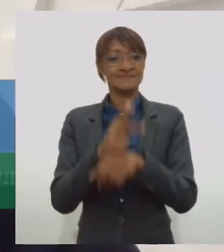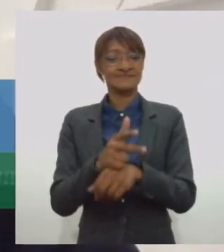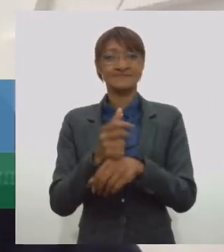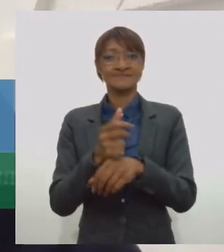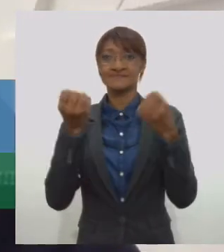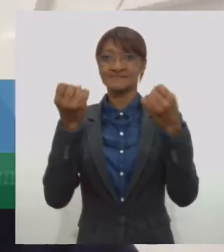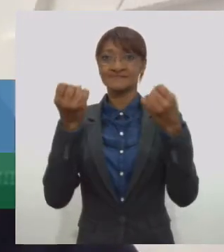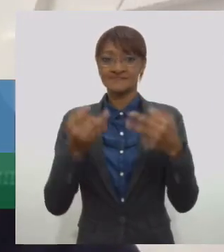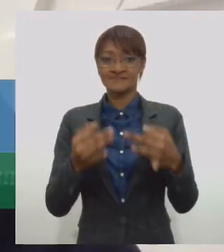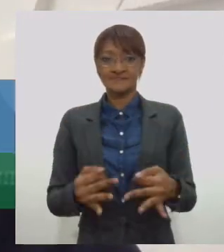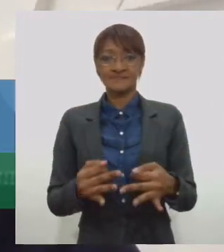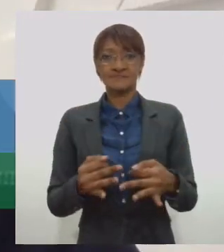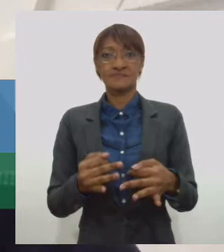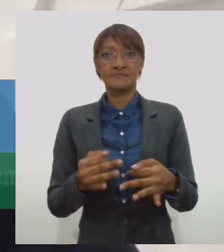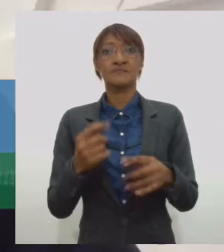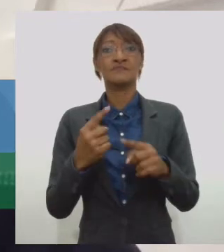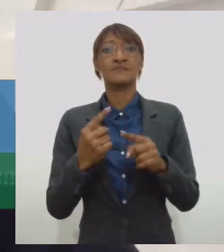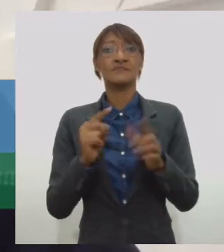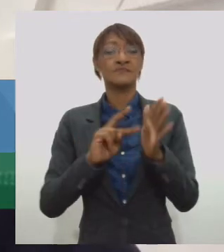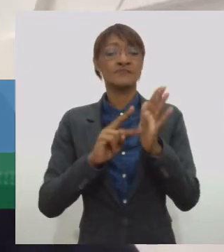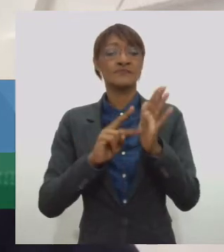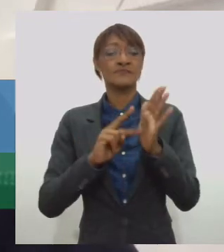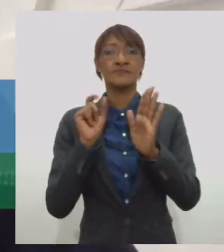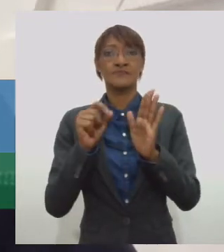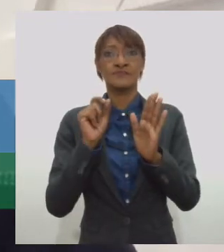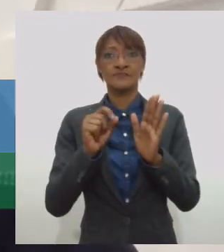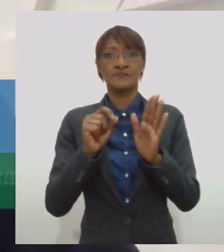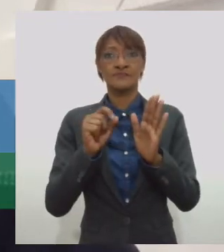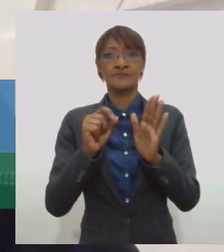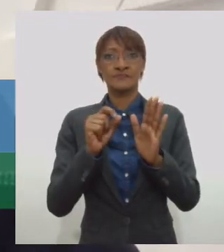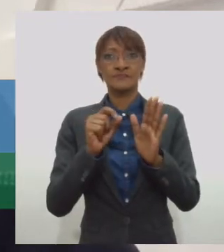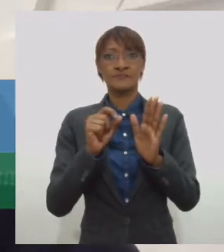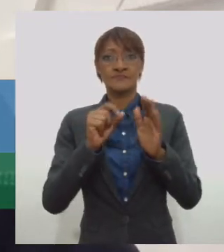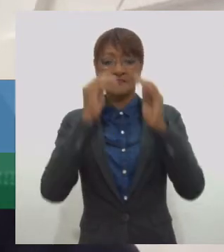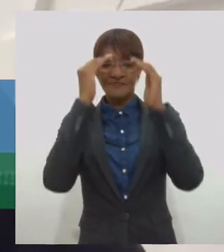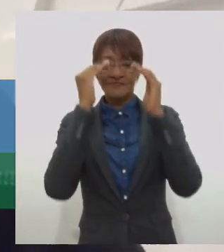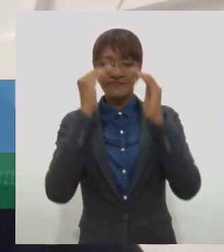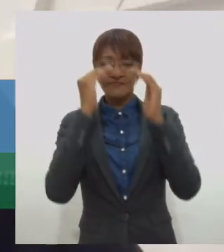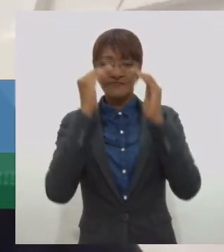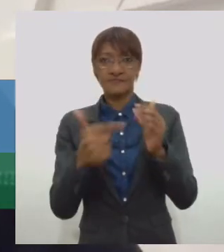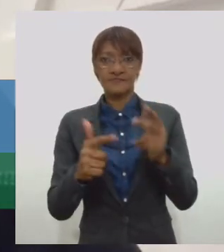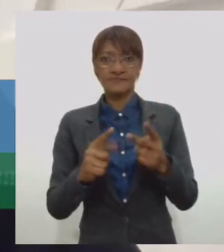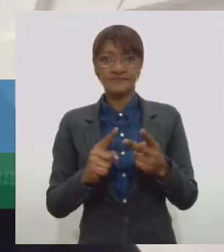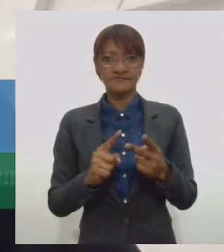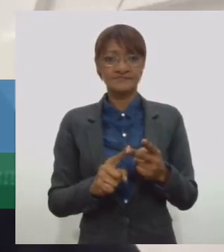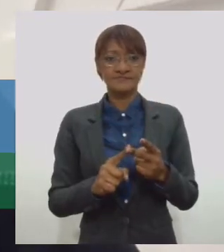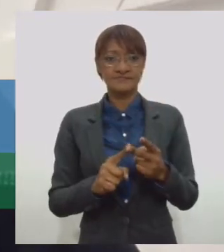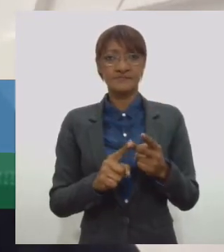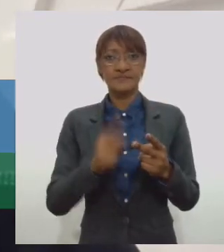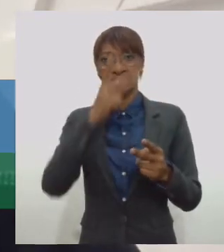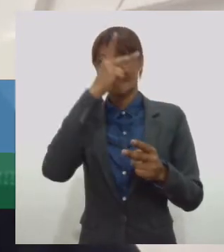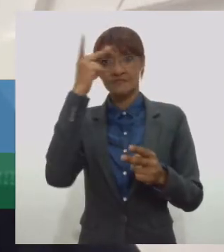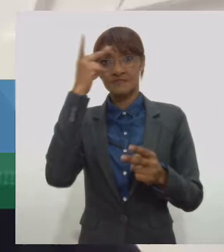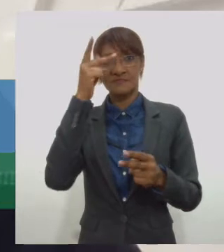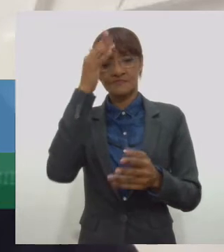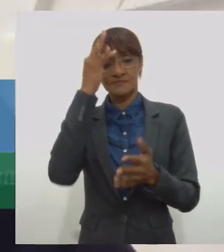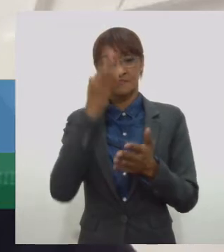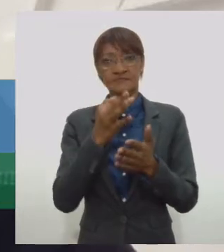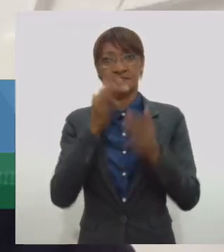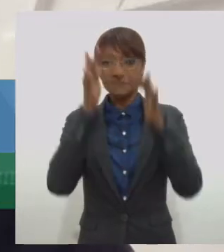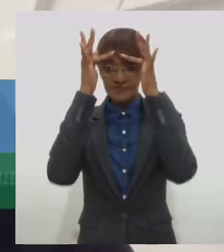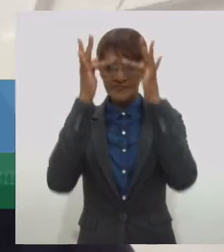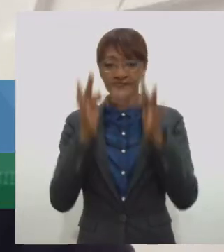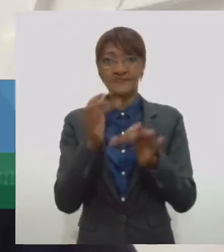É a desonestidade, é a indignidade, é a imoralidade. Todos são sinônimos.